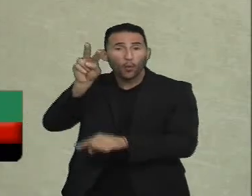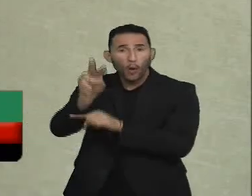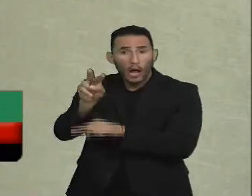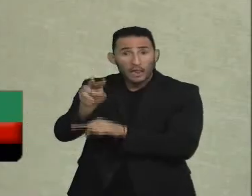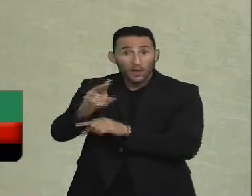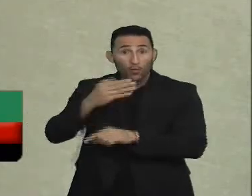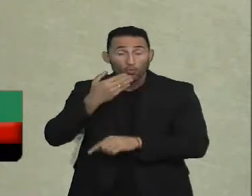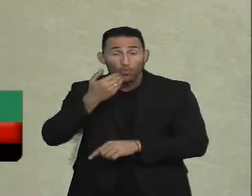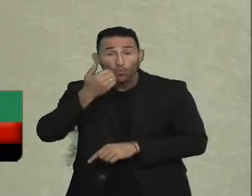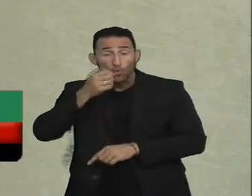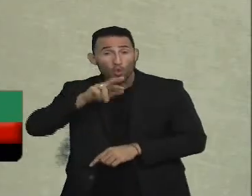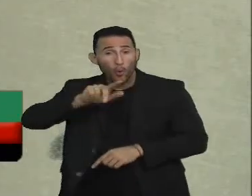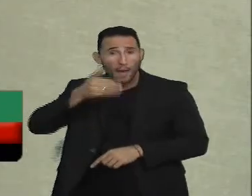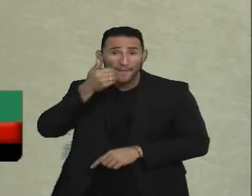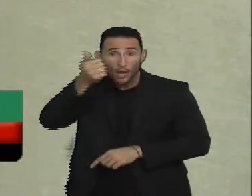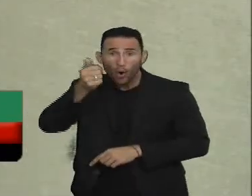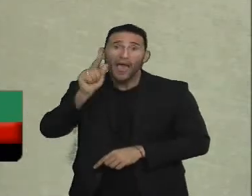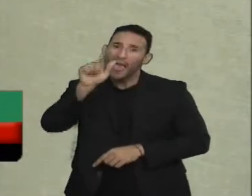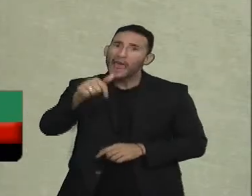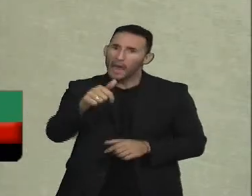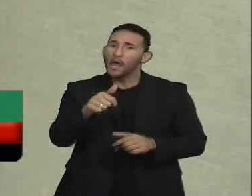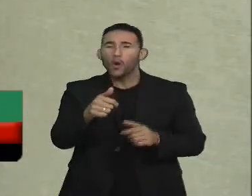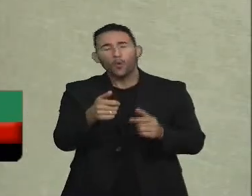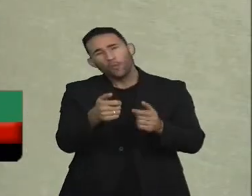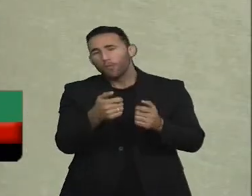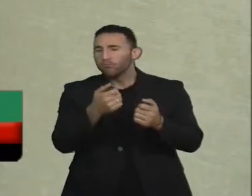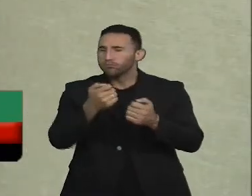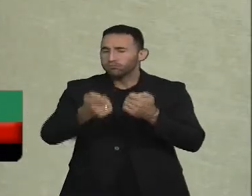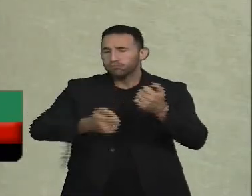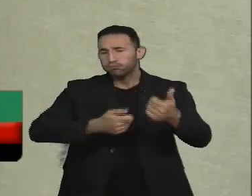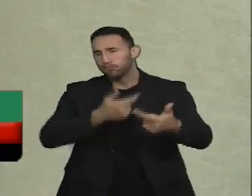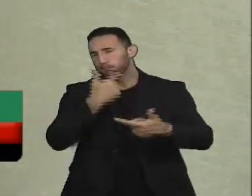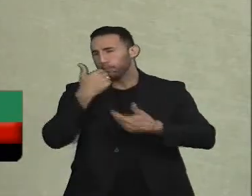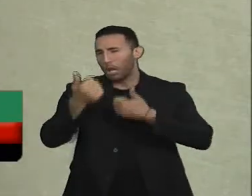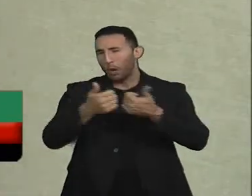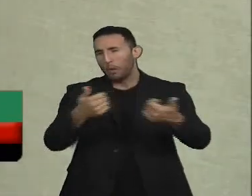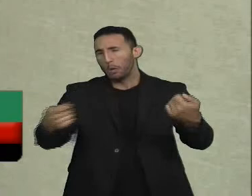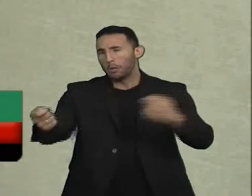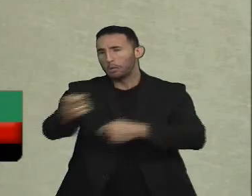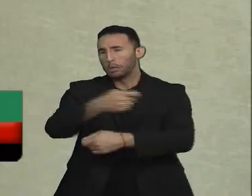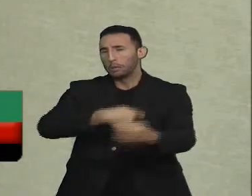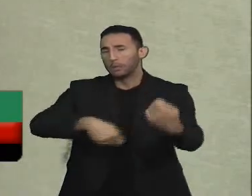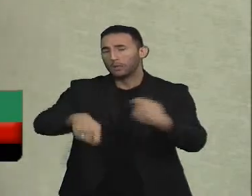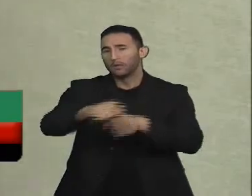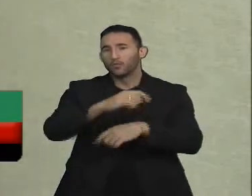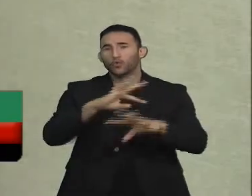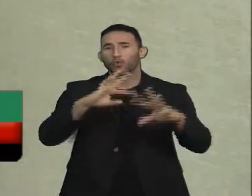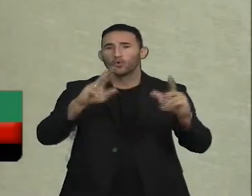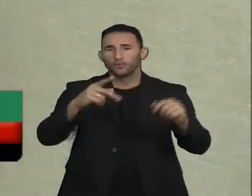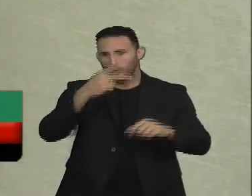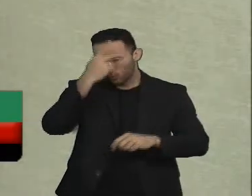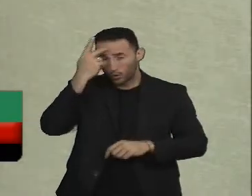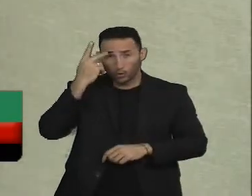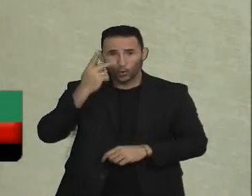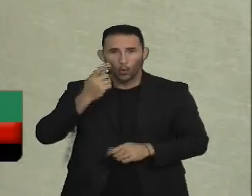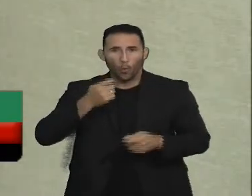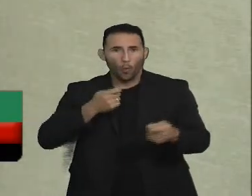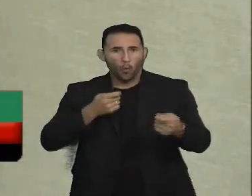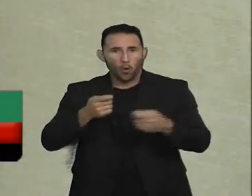melhores, se destaca. Vale ressaltar aqui todo o empenho de todos os comandantes que já estiveram à frente da